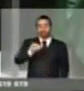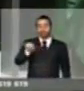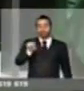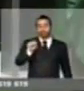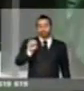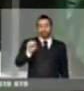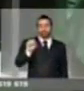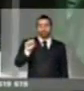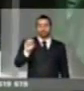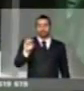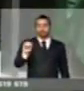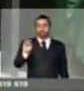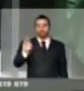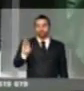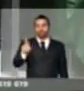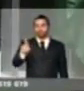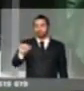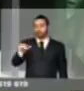Sobrinho,